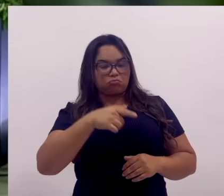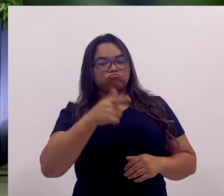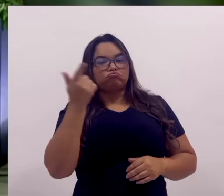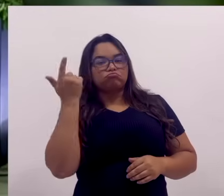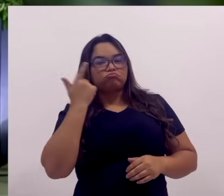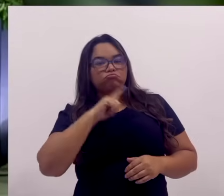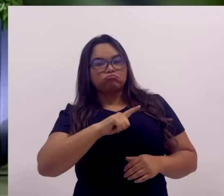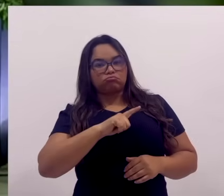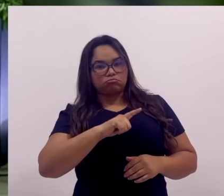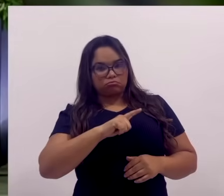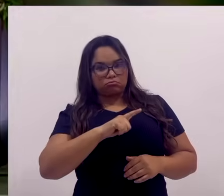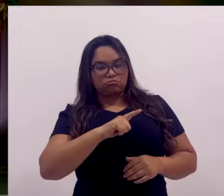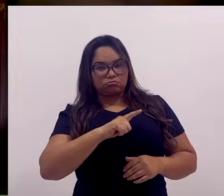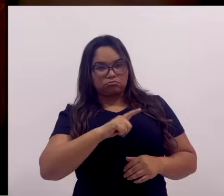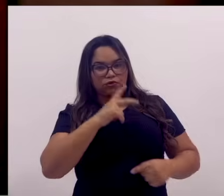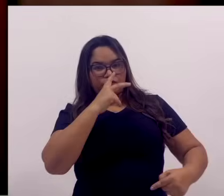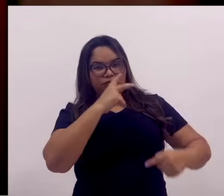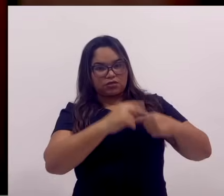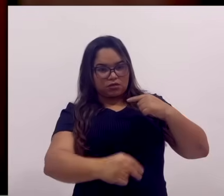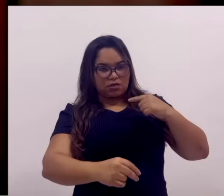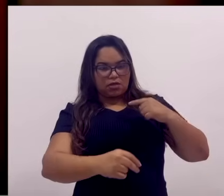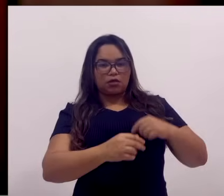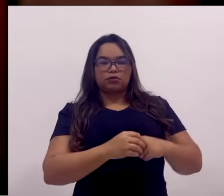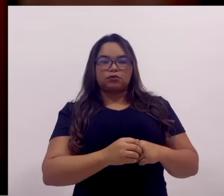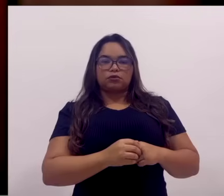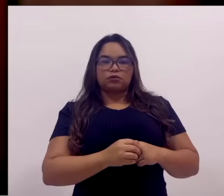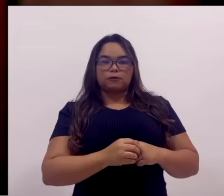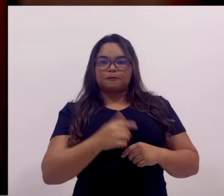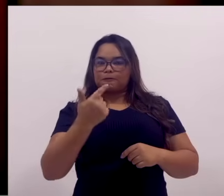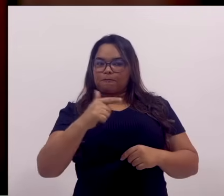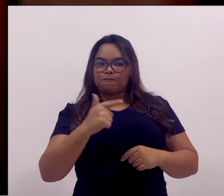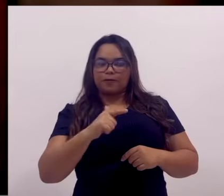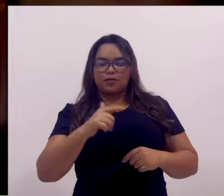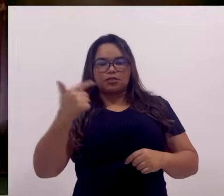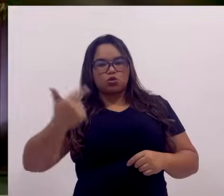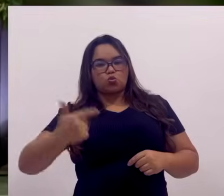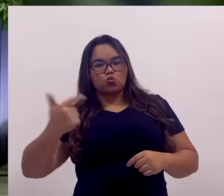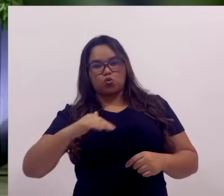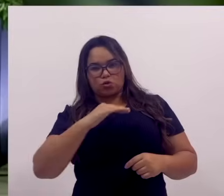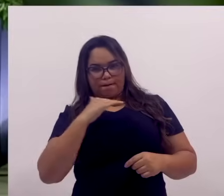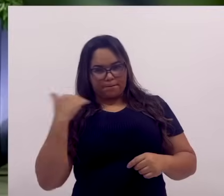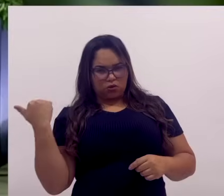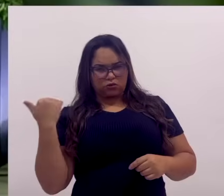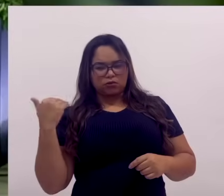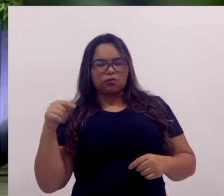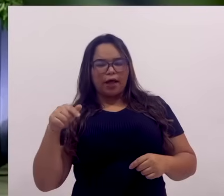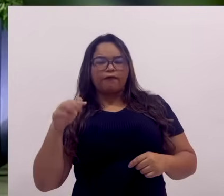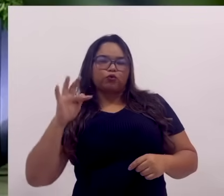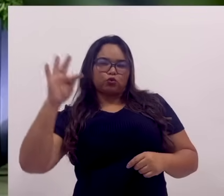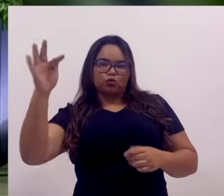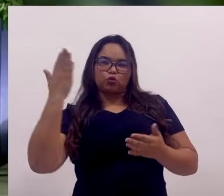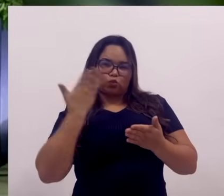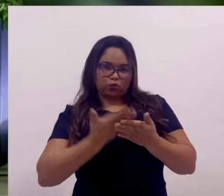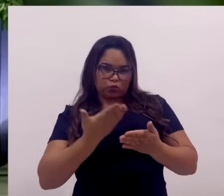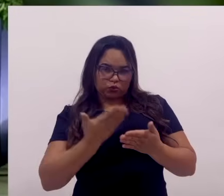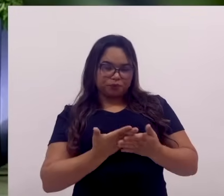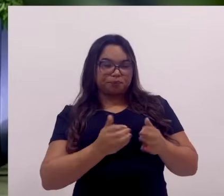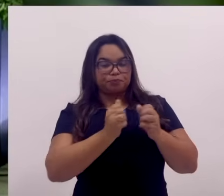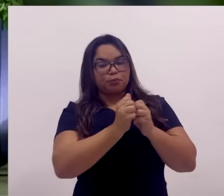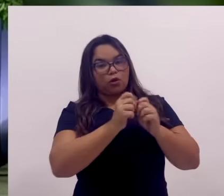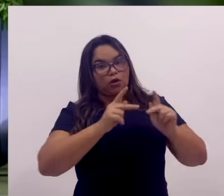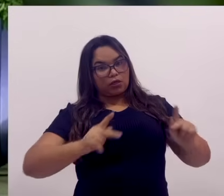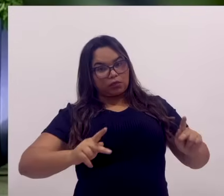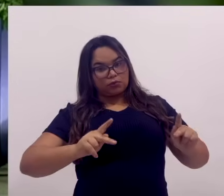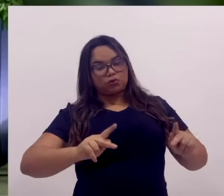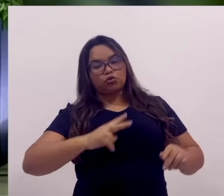esta teologia. Vamos falar dela nas próximas conferências. Apocalipse 2, 10 e 11. Portanto, aqui